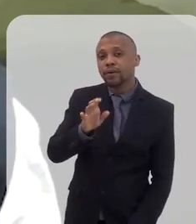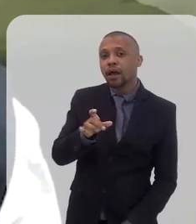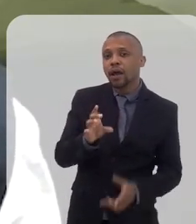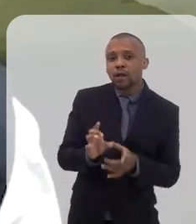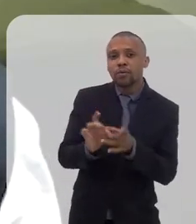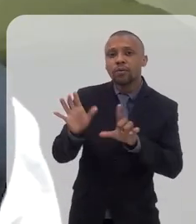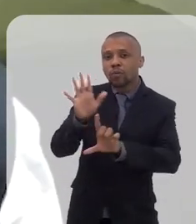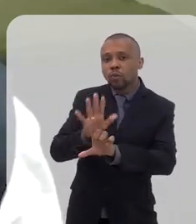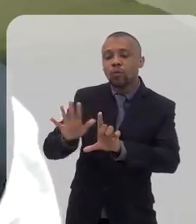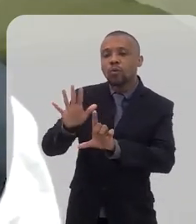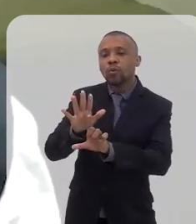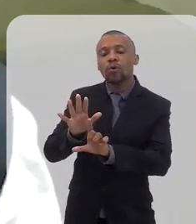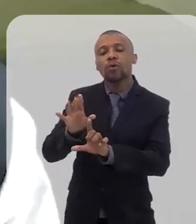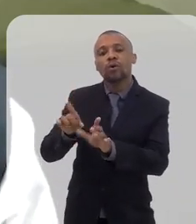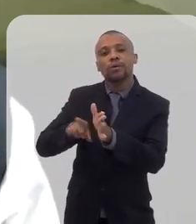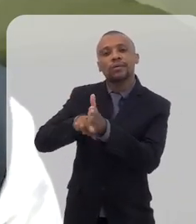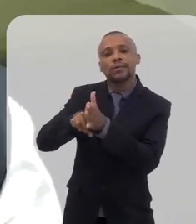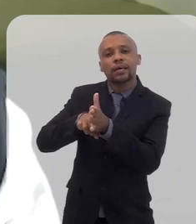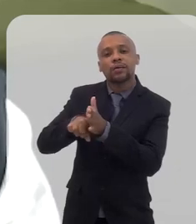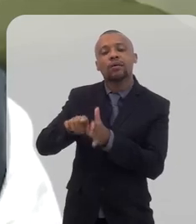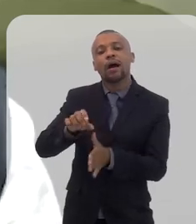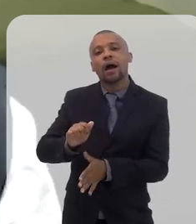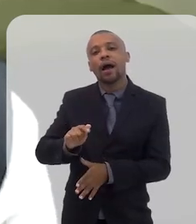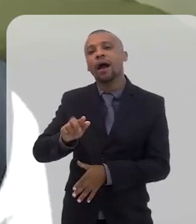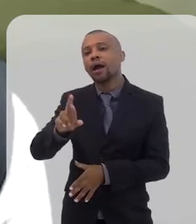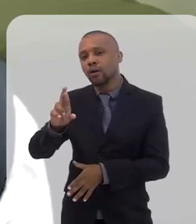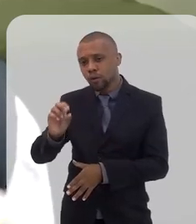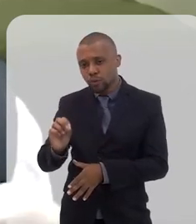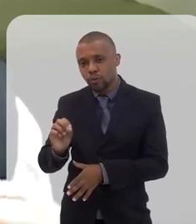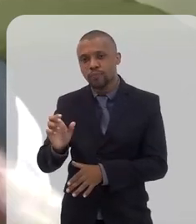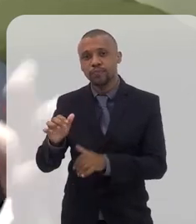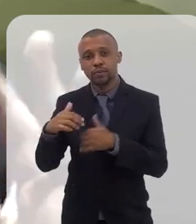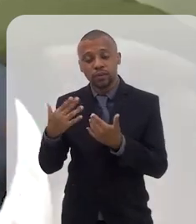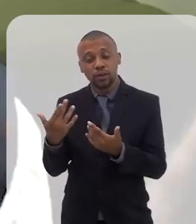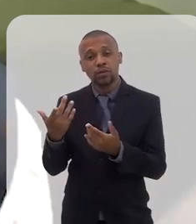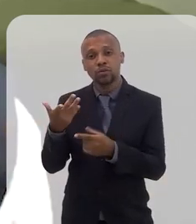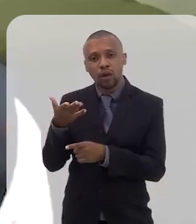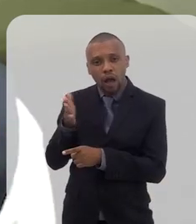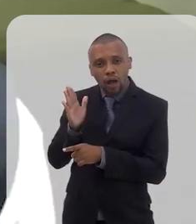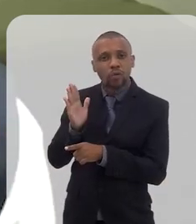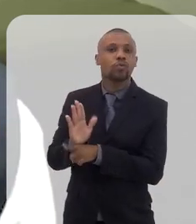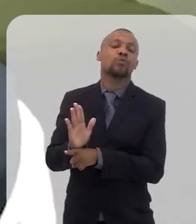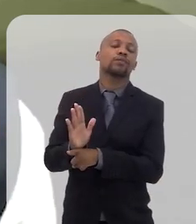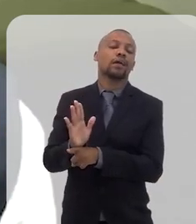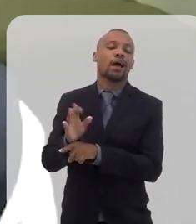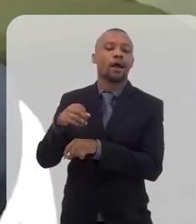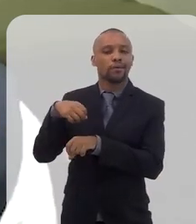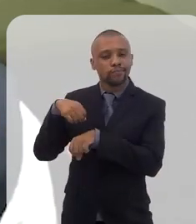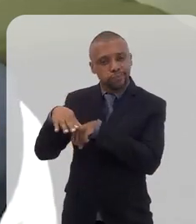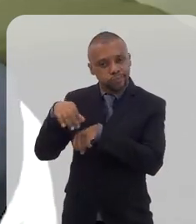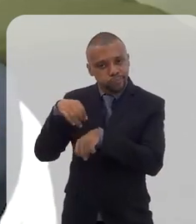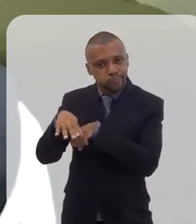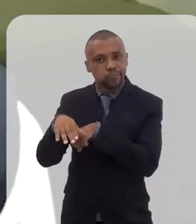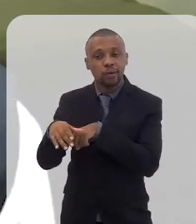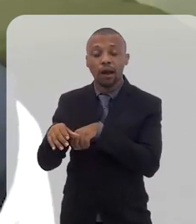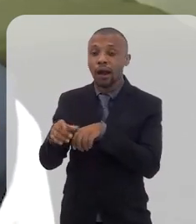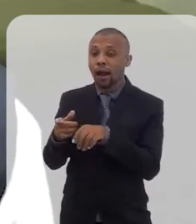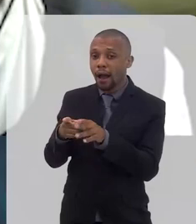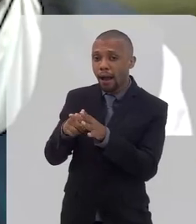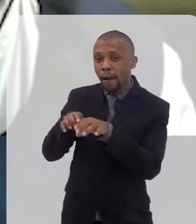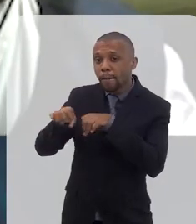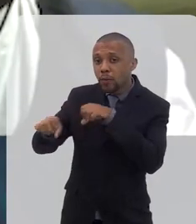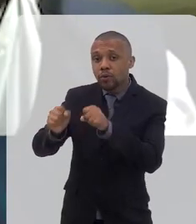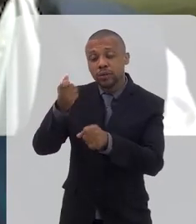dos recenseadores do Censo Agro nas estradas rurais, e isso ajuda muito a direcionar as procuras